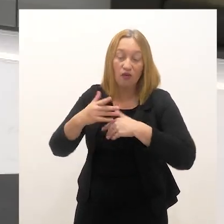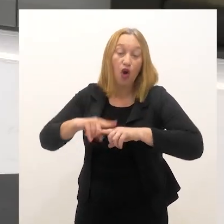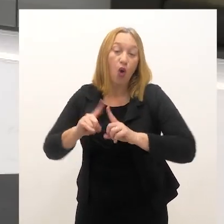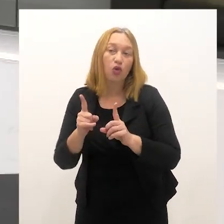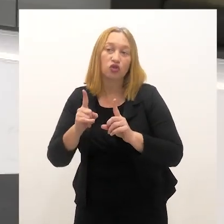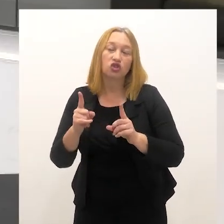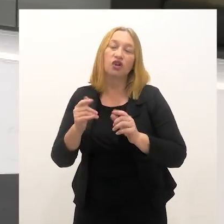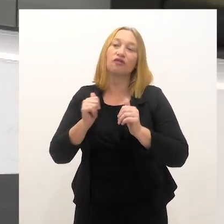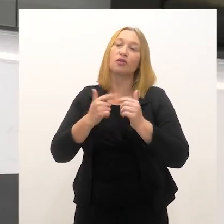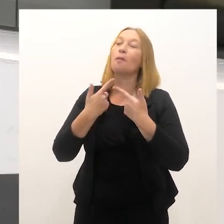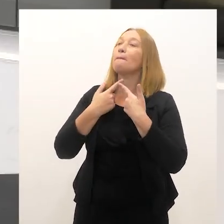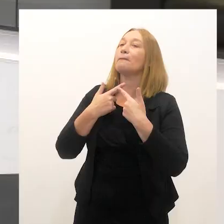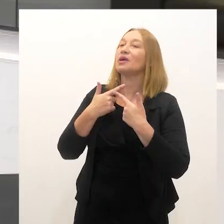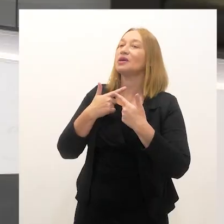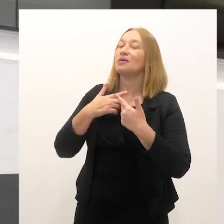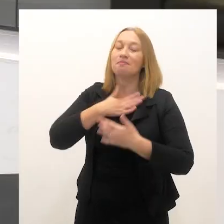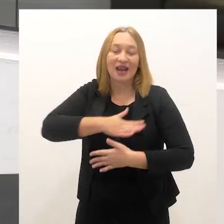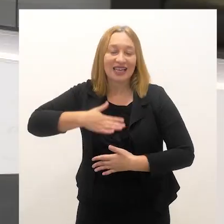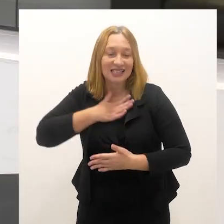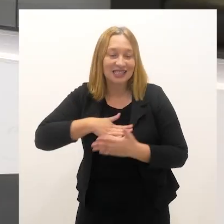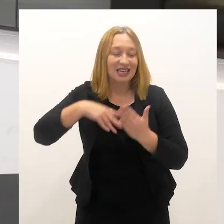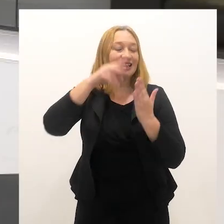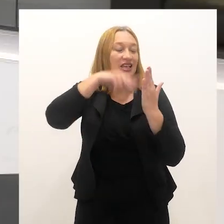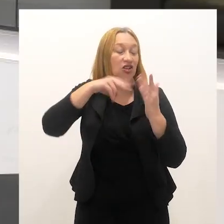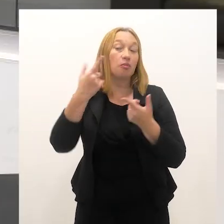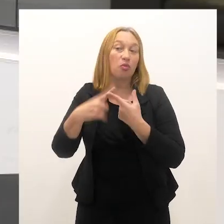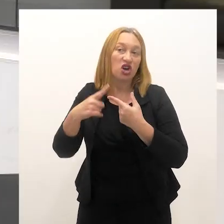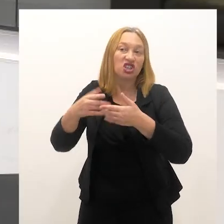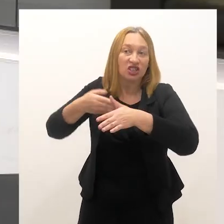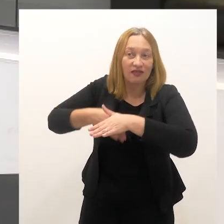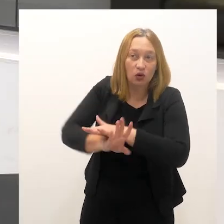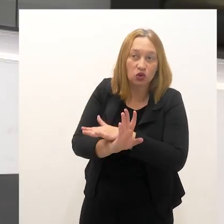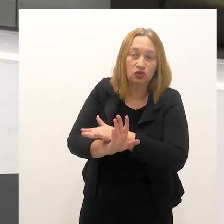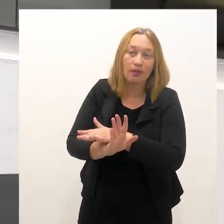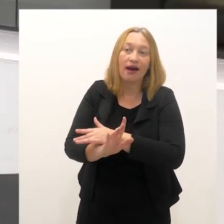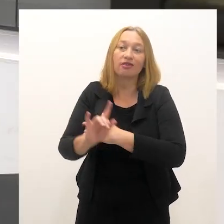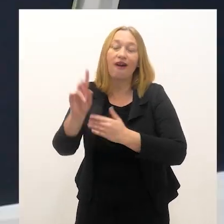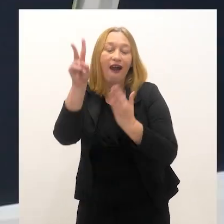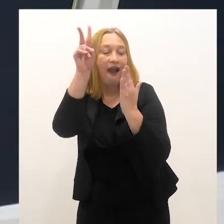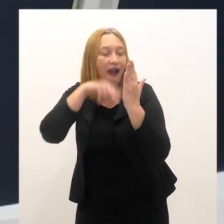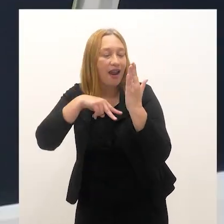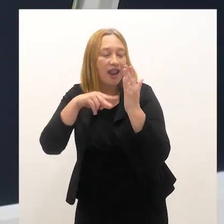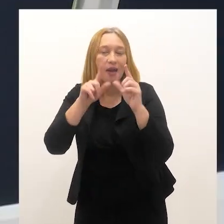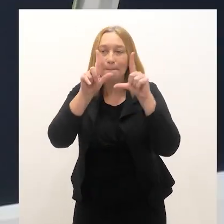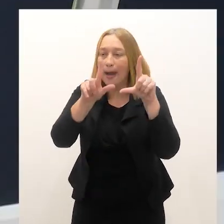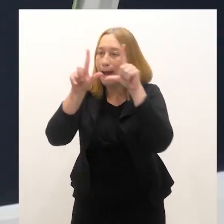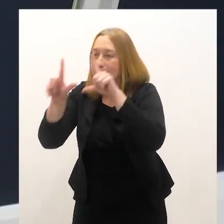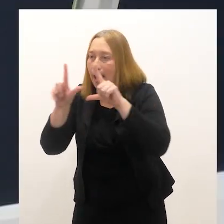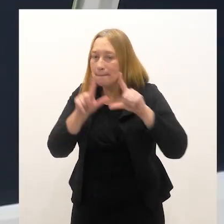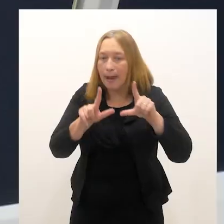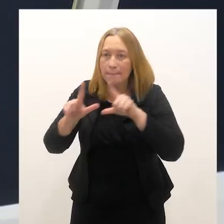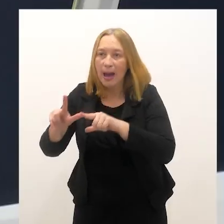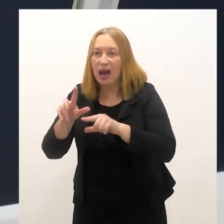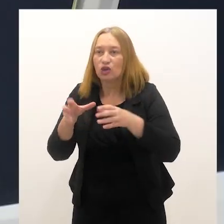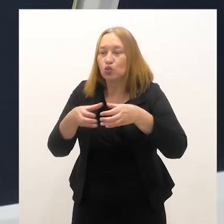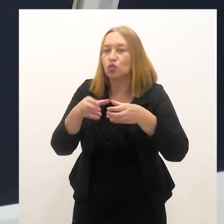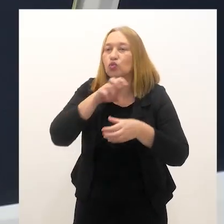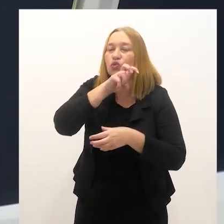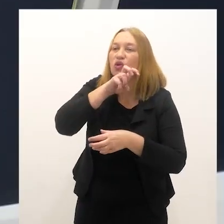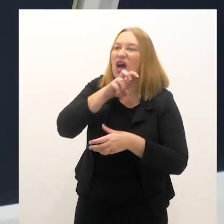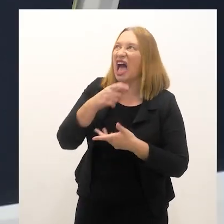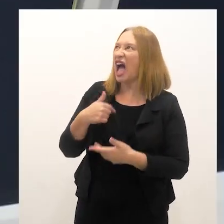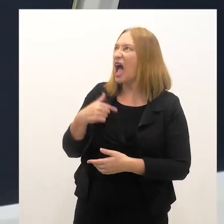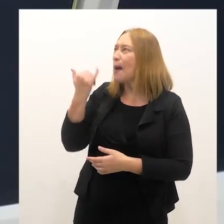prova ou já foi com muito prazer na leitura porque você já estava habituado aos gibis? Eu não me lembro de ter essa preguiça.